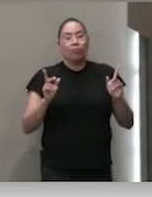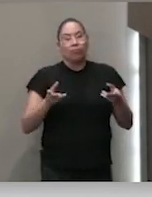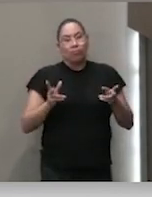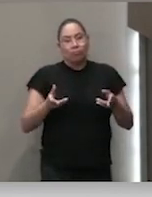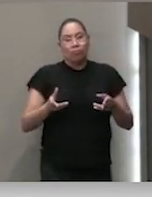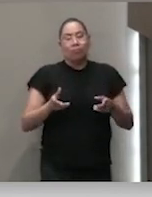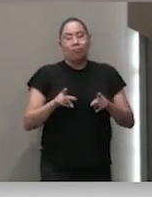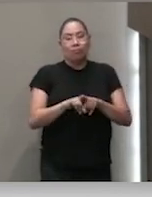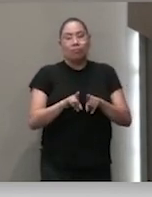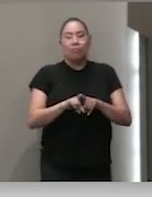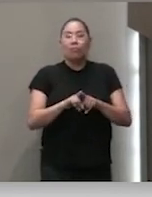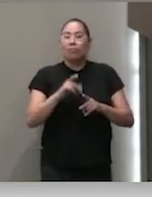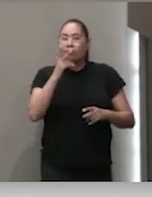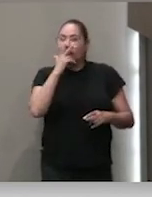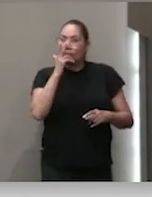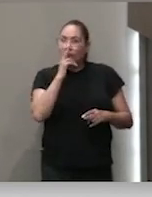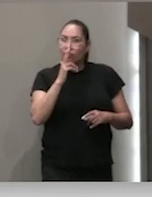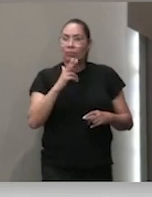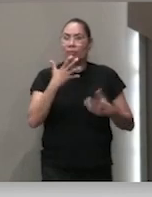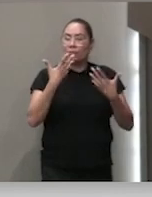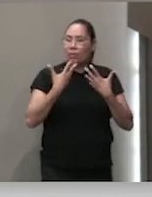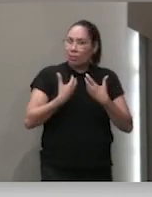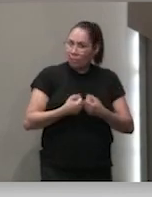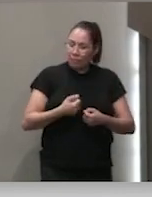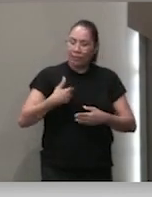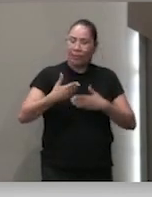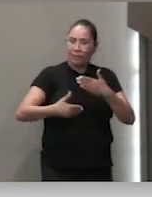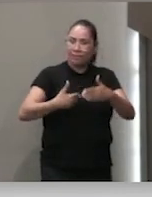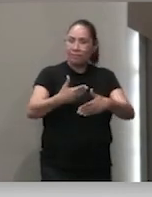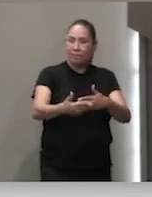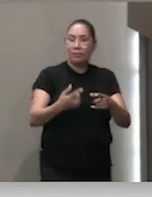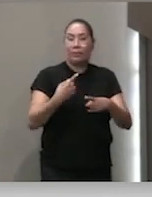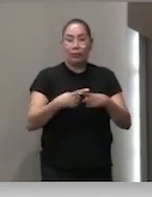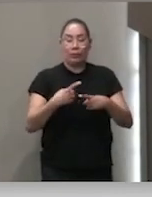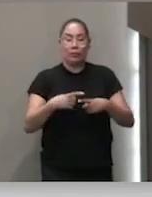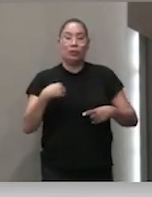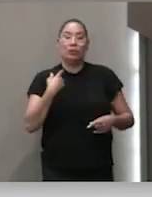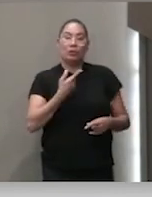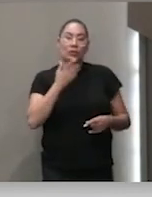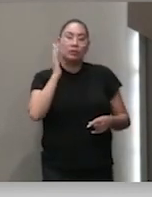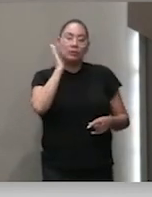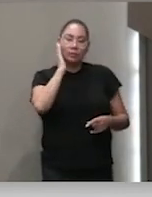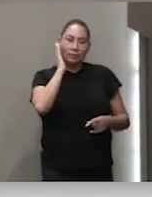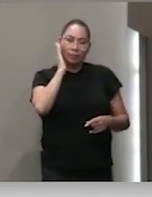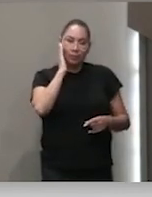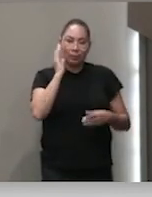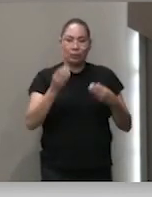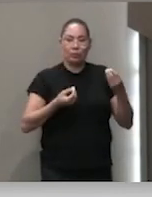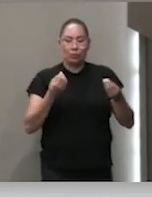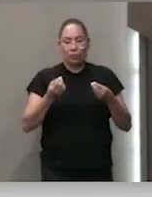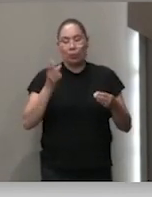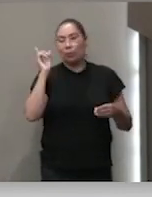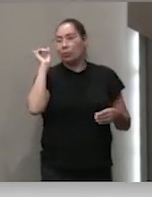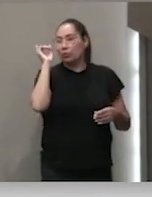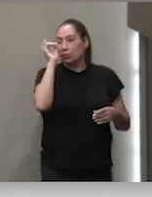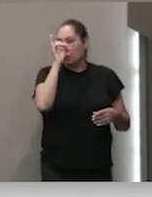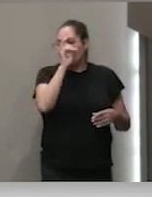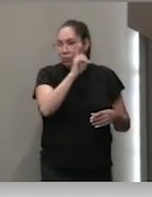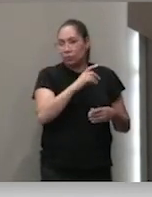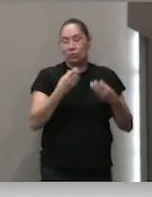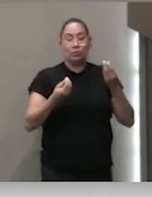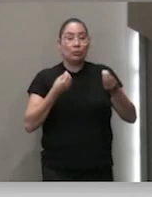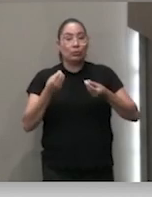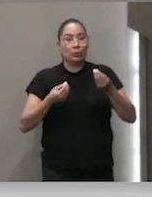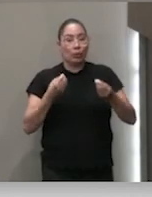a caminhada parece ser longa ao mesmo tempo, né, vereador Ernesto? Porque a gente sabe o quanto é difícil, o quanto a